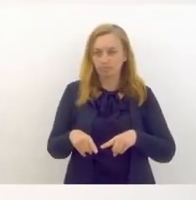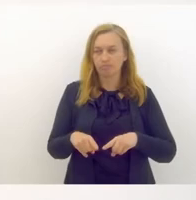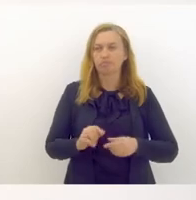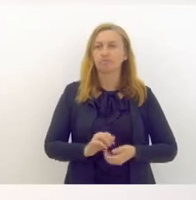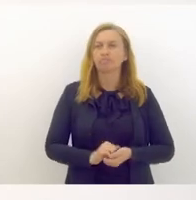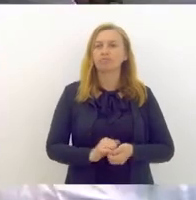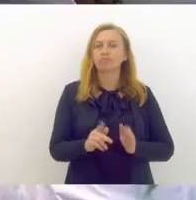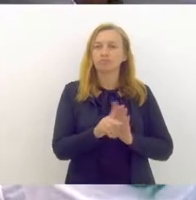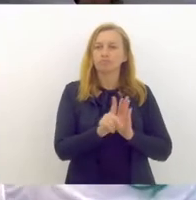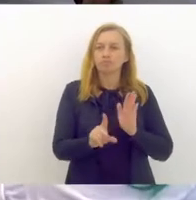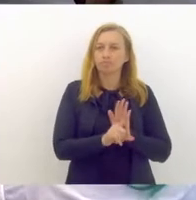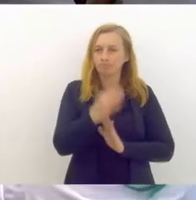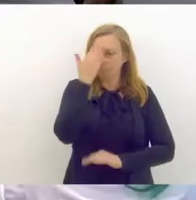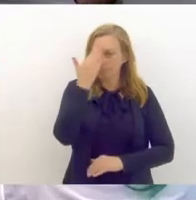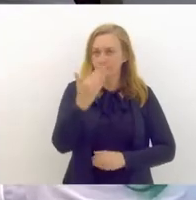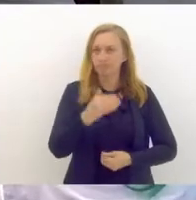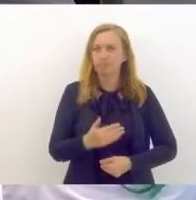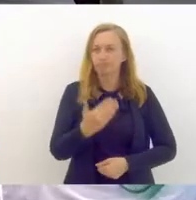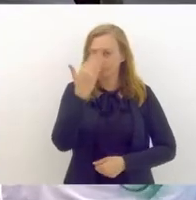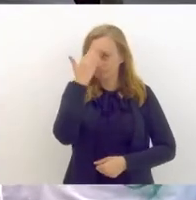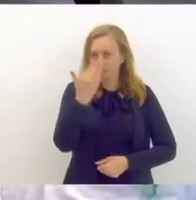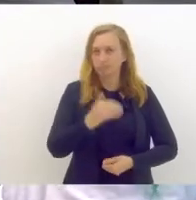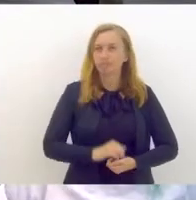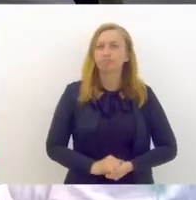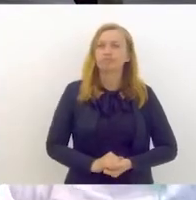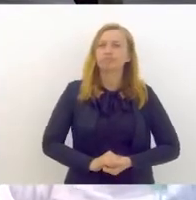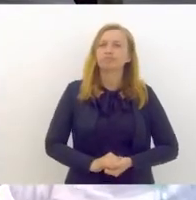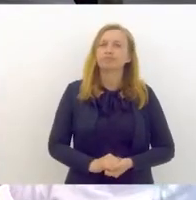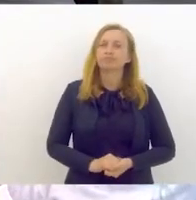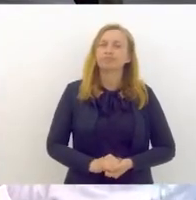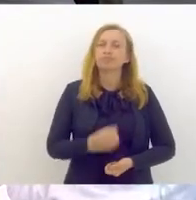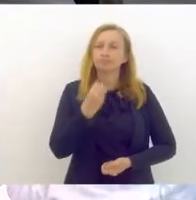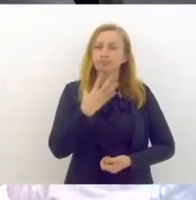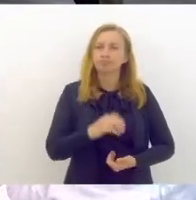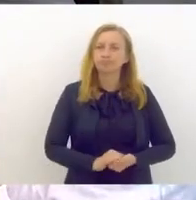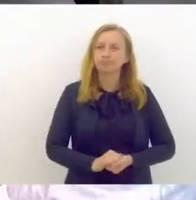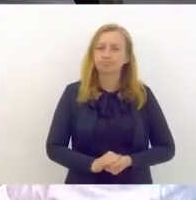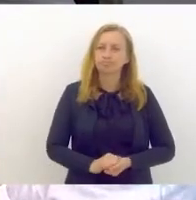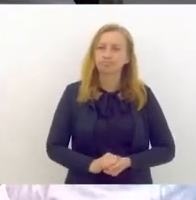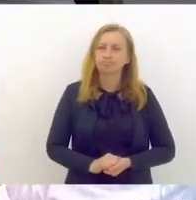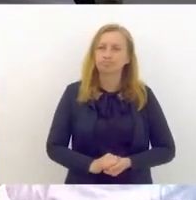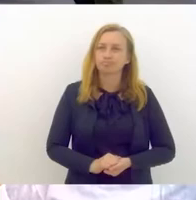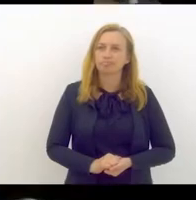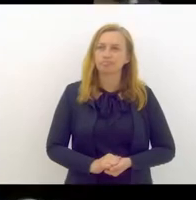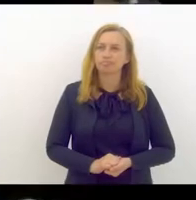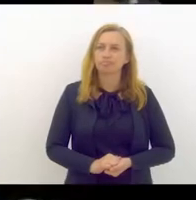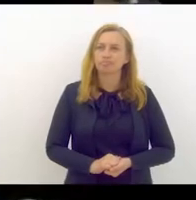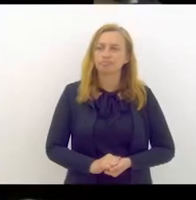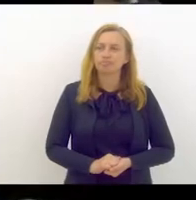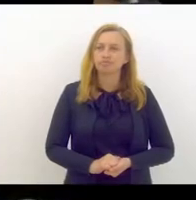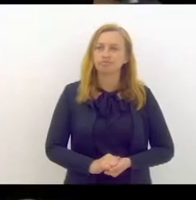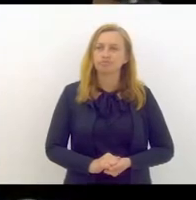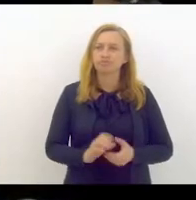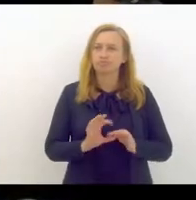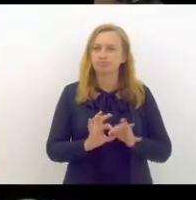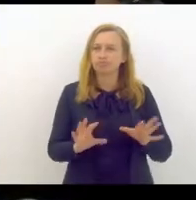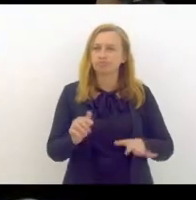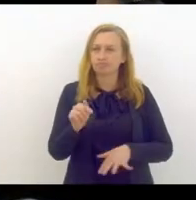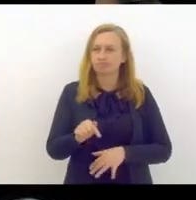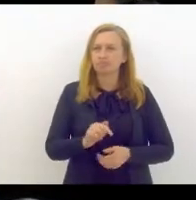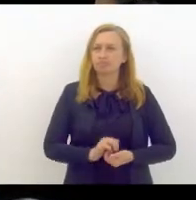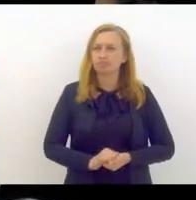Obrigada. Agradeço. Bom, chegamos aqui. Vou passar